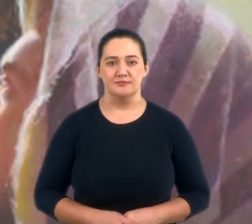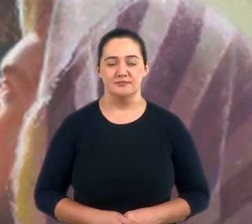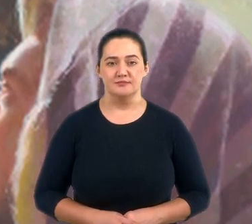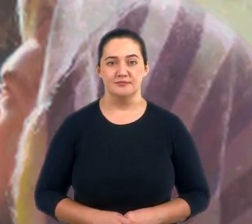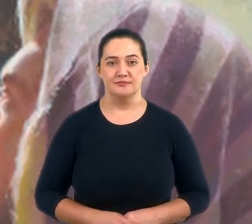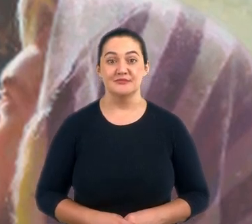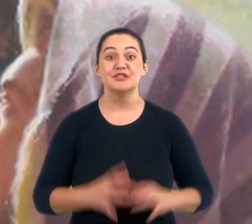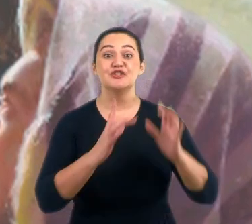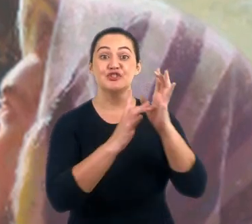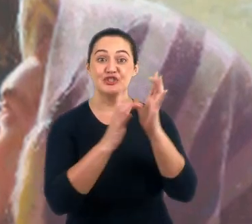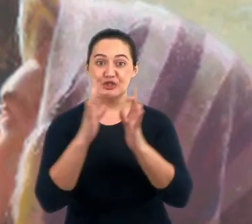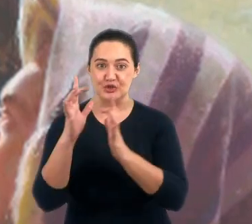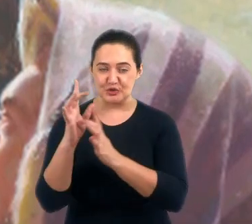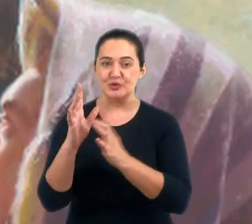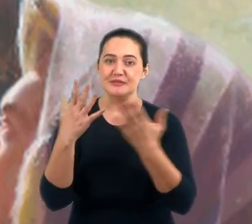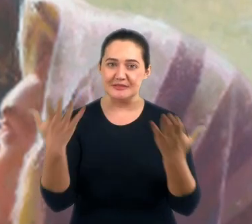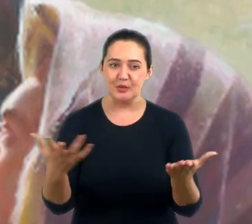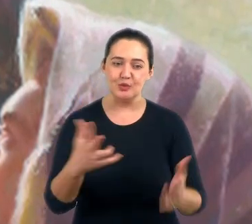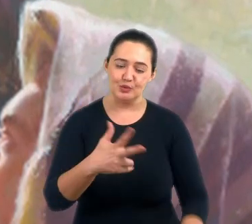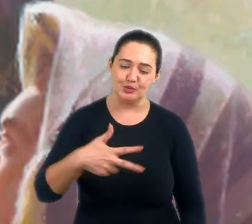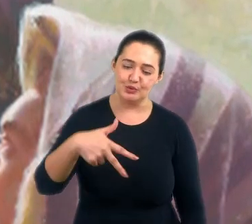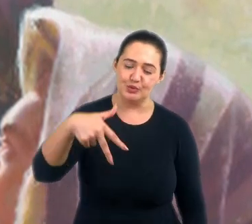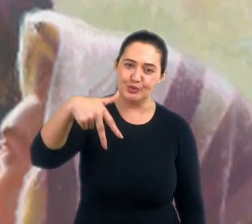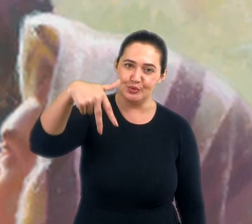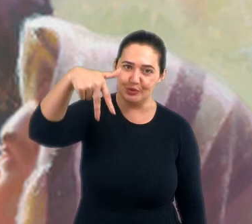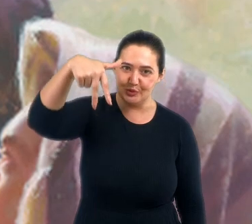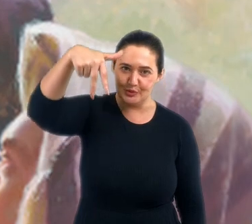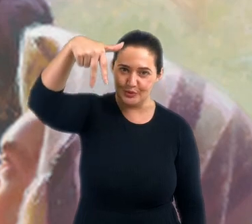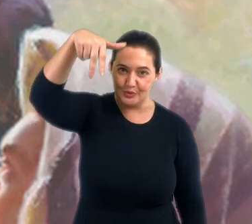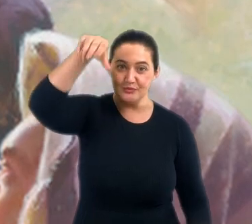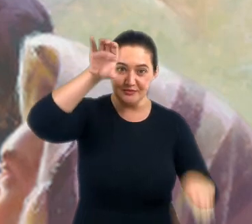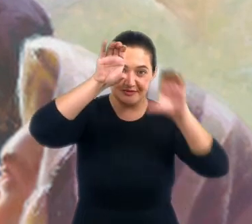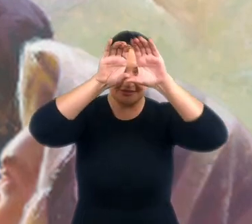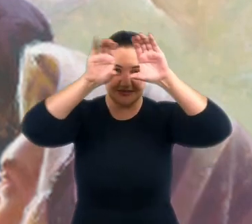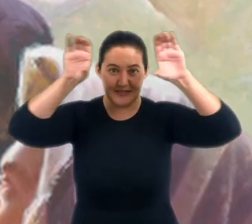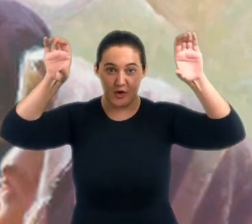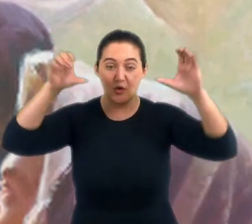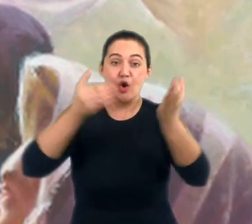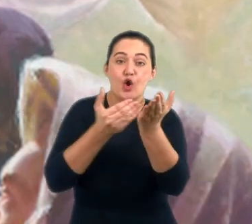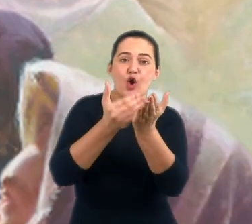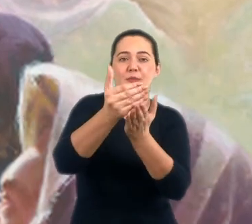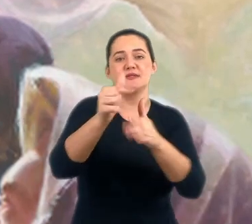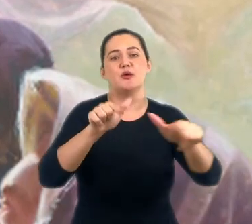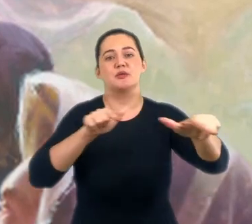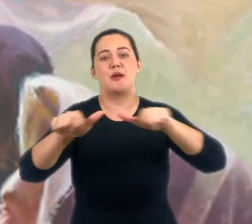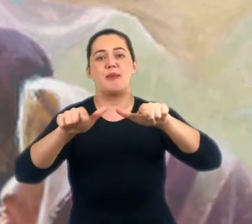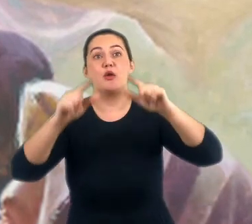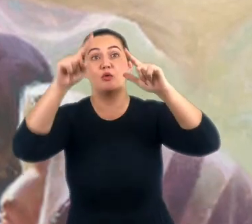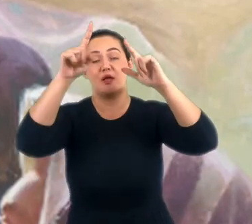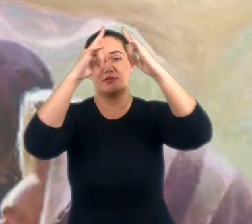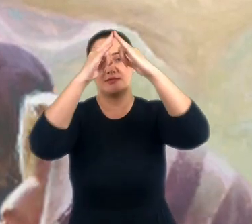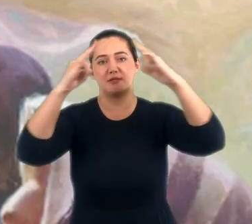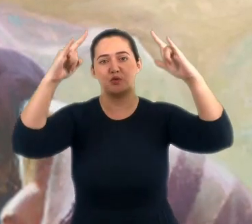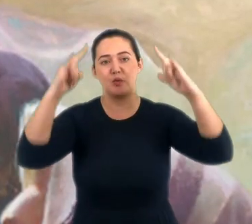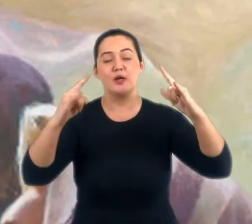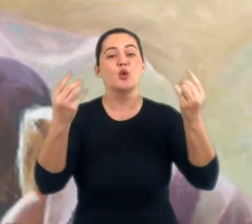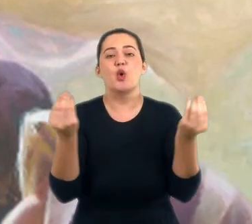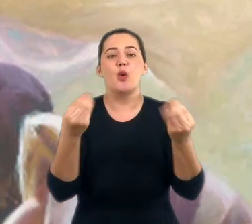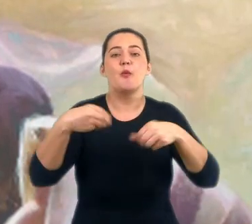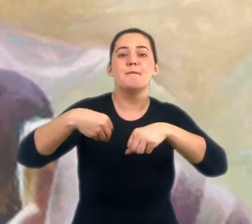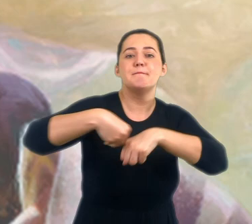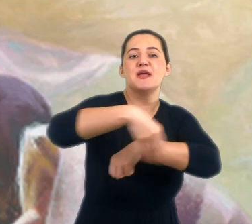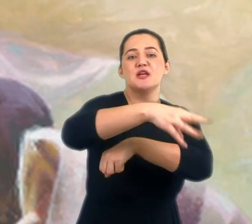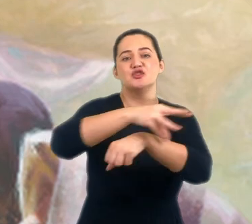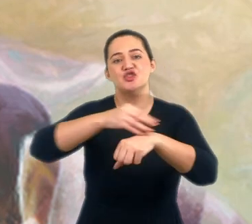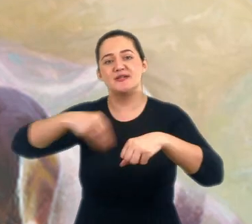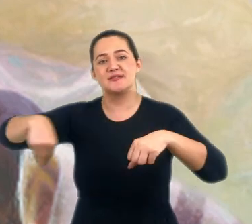Jesus, então, ascendeu ao santuário celestial para iniciar a mediação pelos santos a partir dos benefícios que ele teve